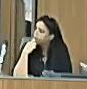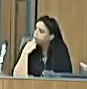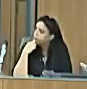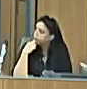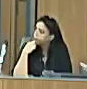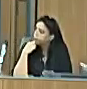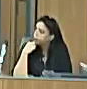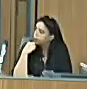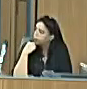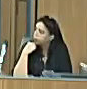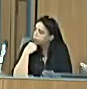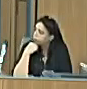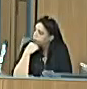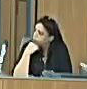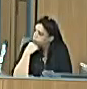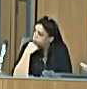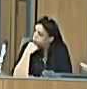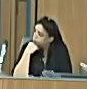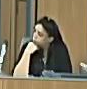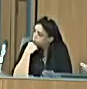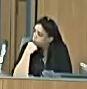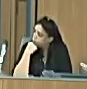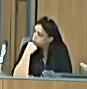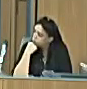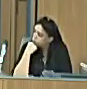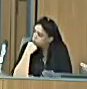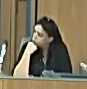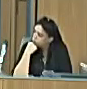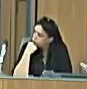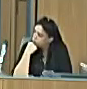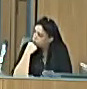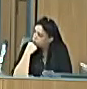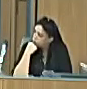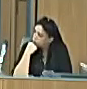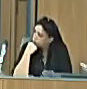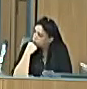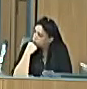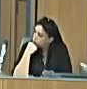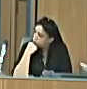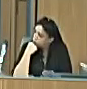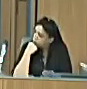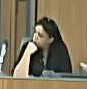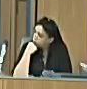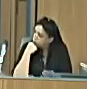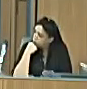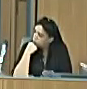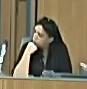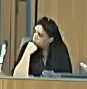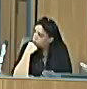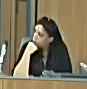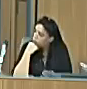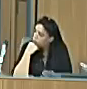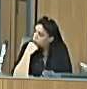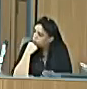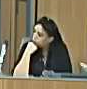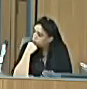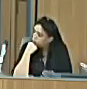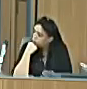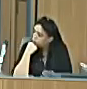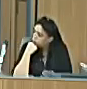carreira de segurança pública nós temos os mesmo problemas que vocês mais um tanto ainda